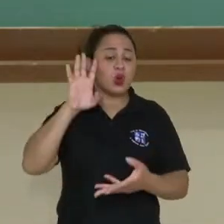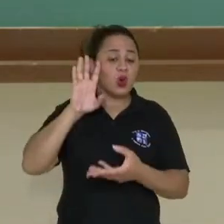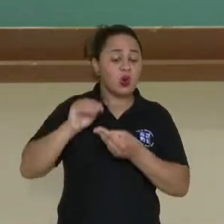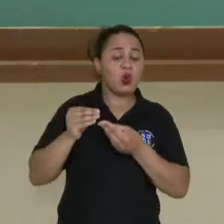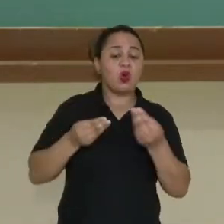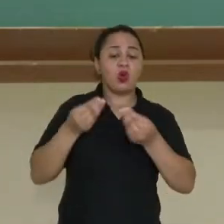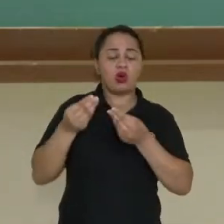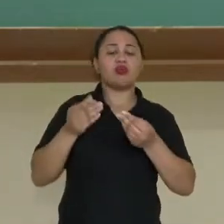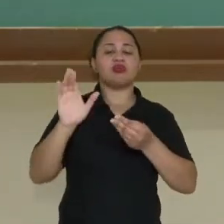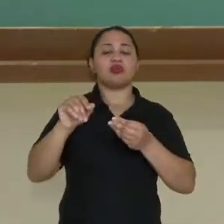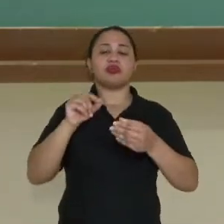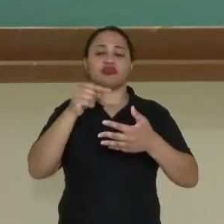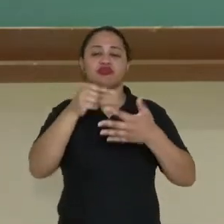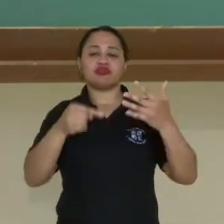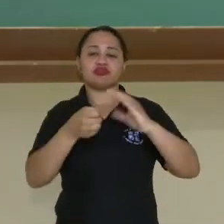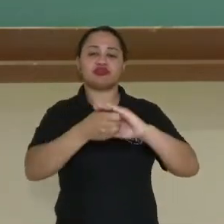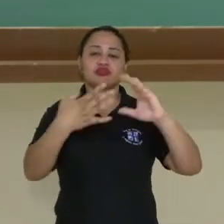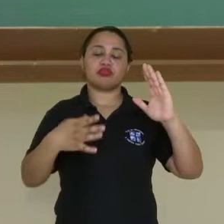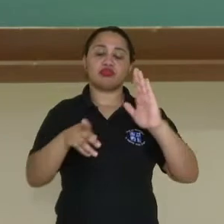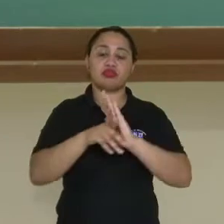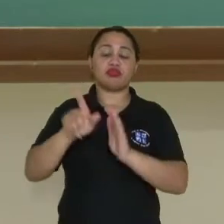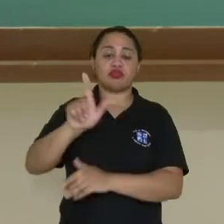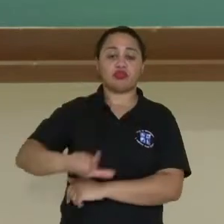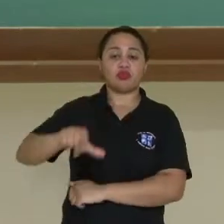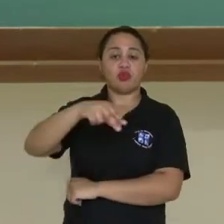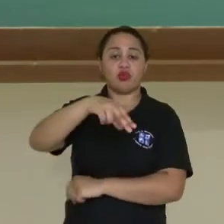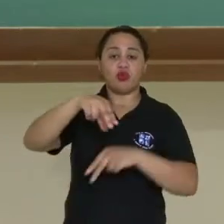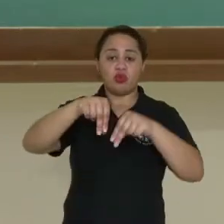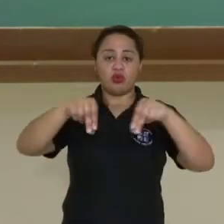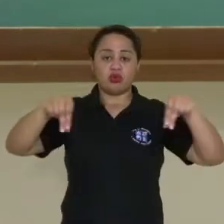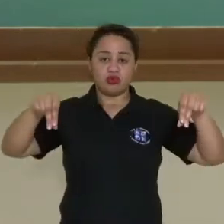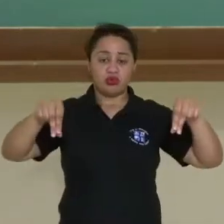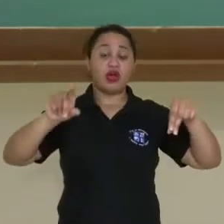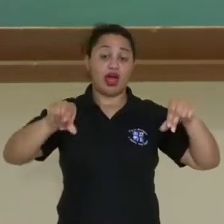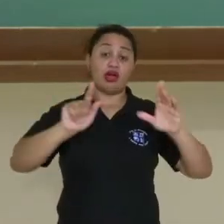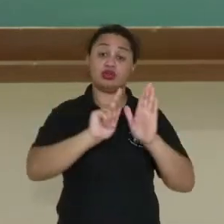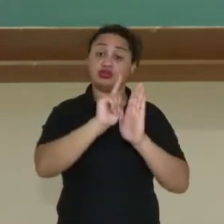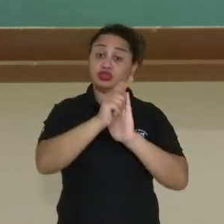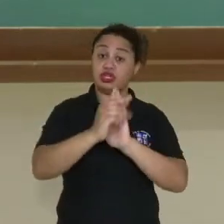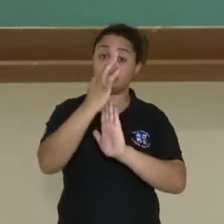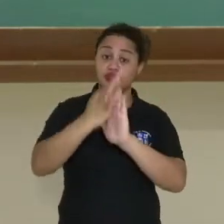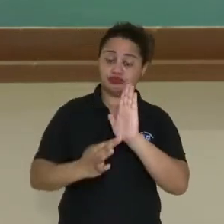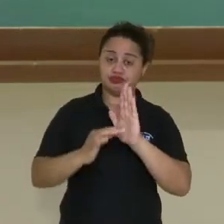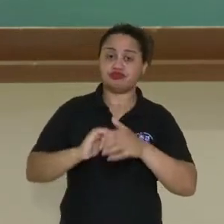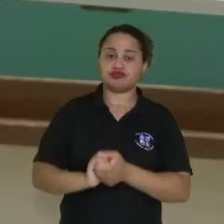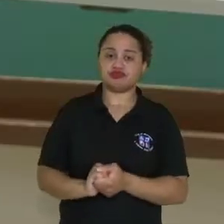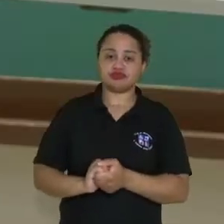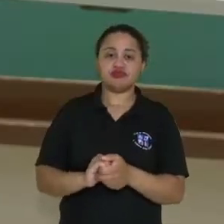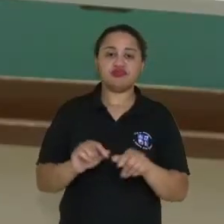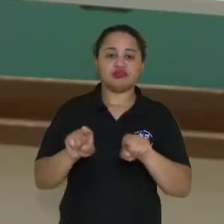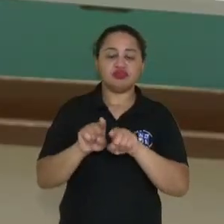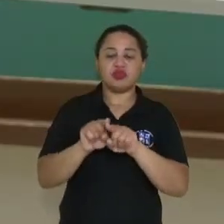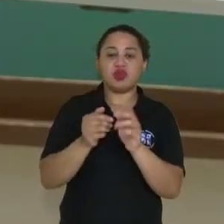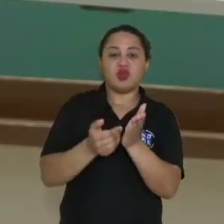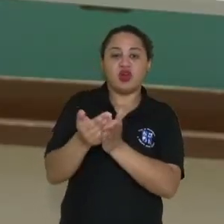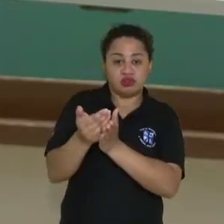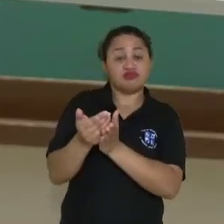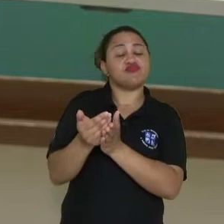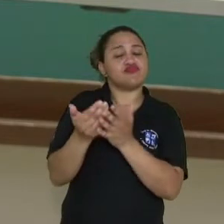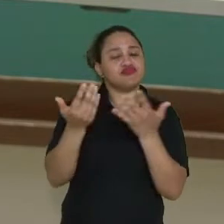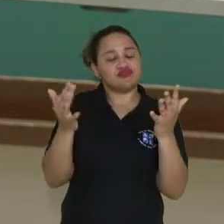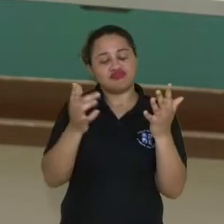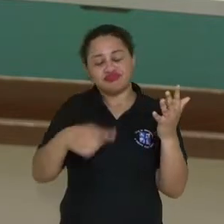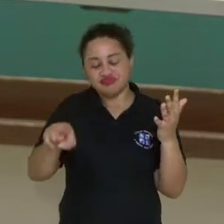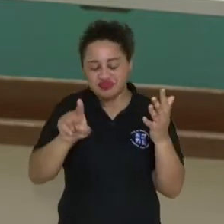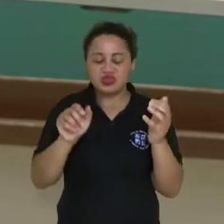elementos composicionais que constituem a literatura de cordel enquanto um gênero textual. Então, vamos lá começar. Eu parabenizo vocês